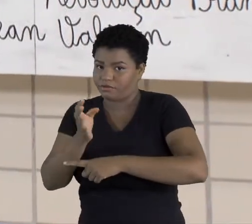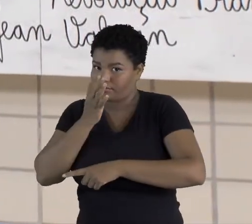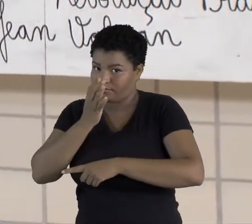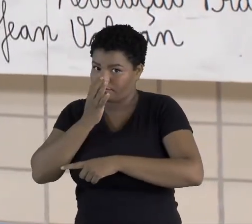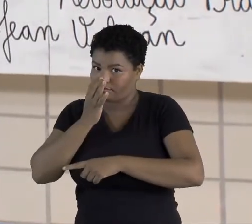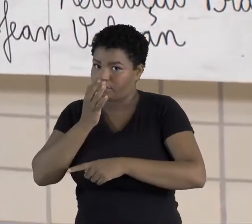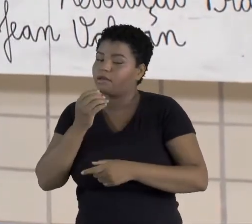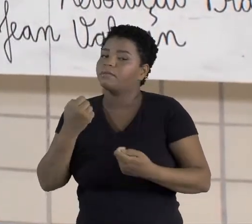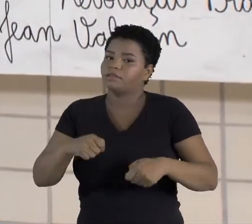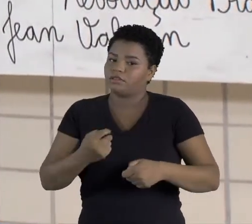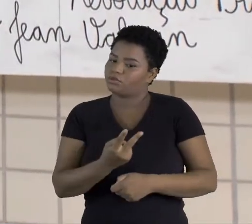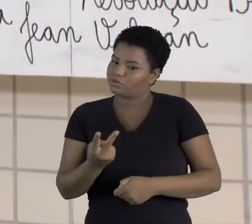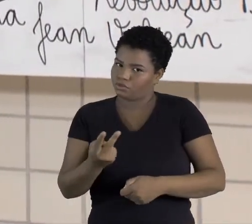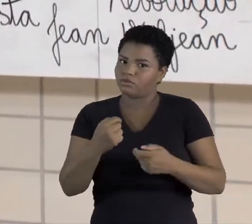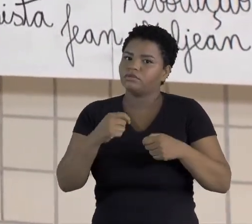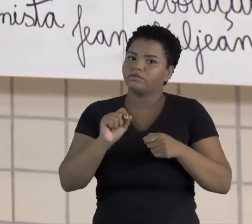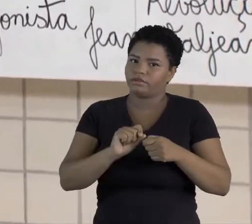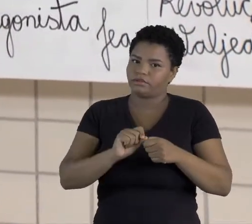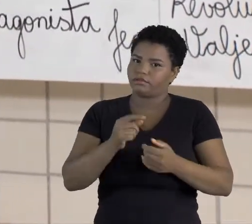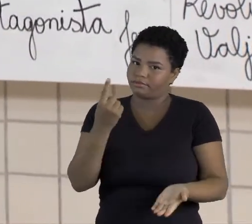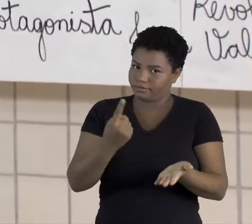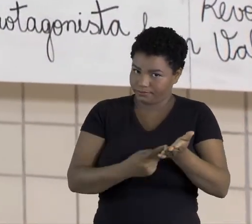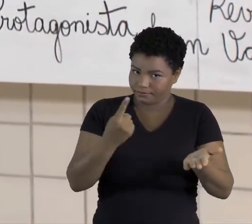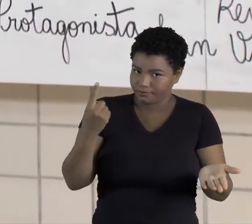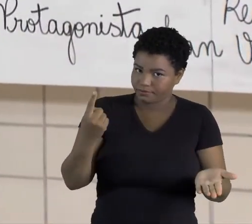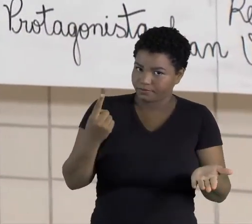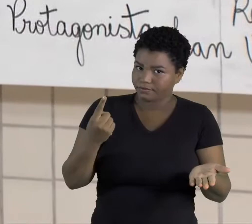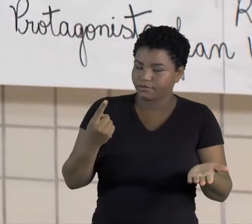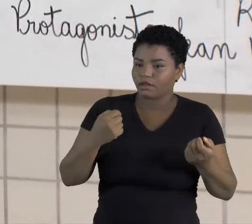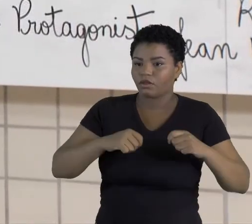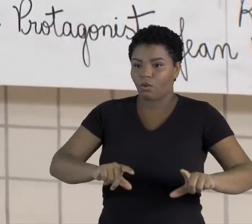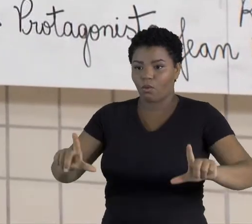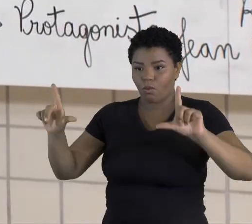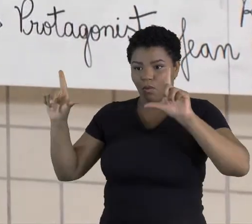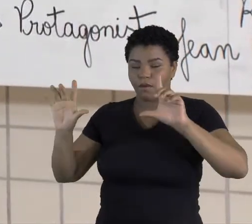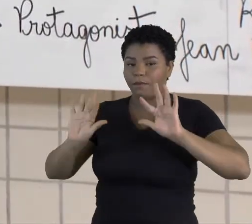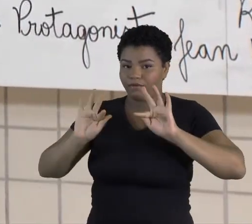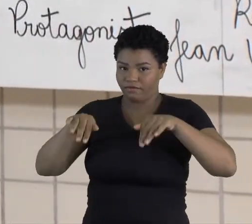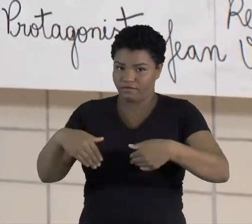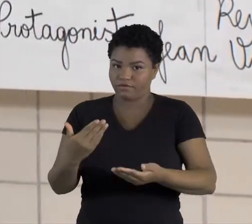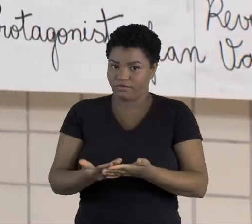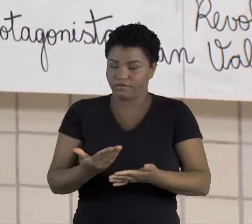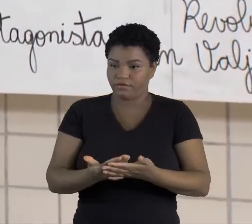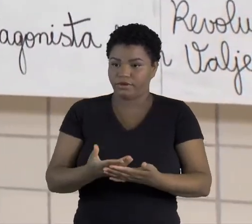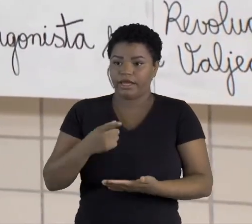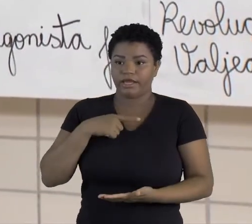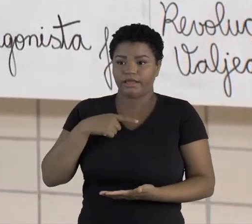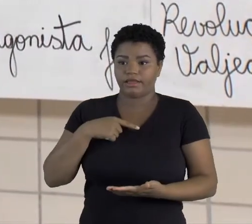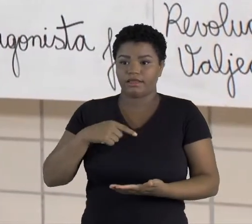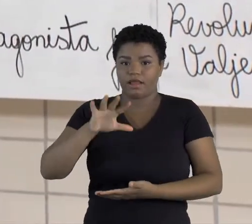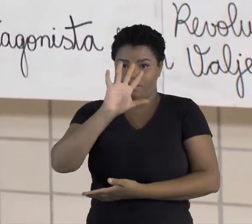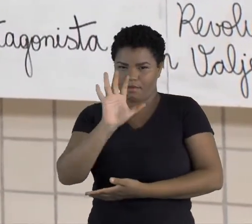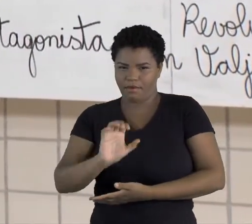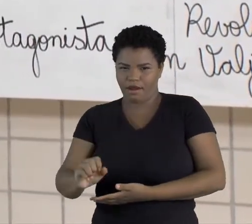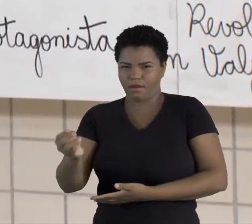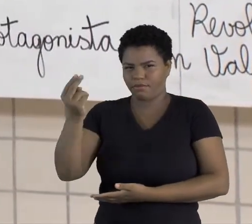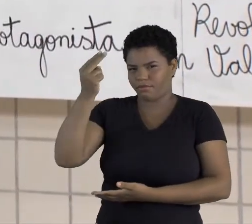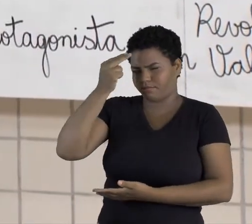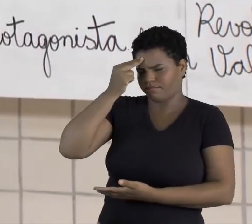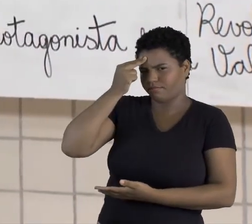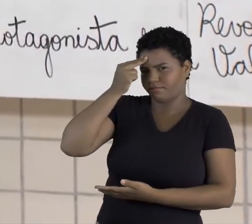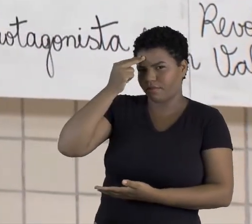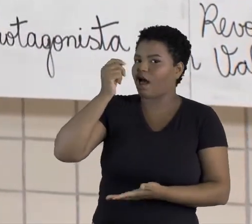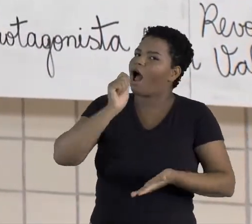combinado? Então vamos ver aqui no quadro para finalizar a nossa aula. Nós temos aqui um mapa mental, anotem